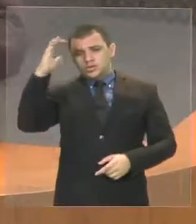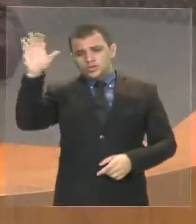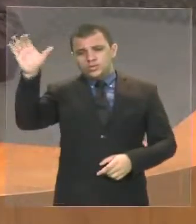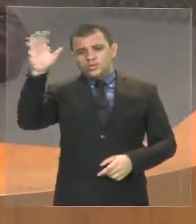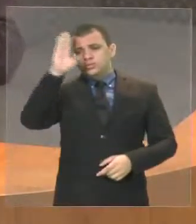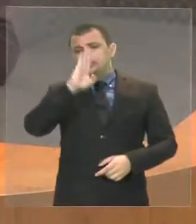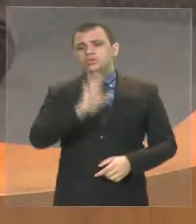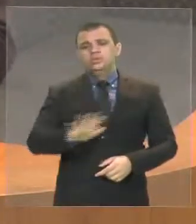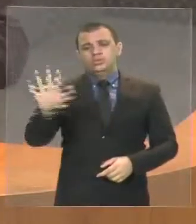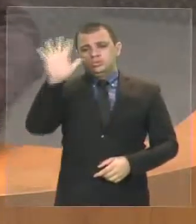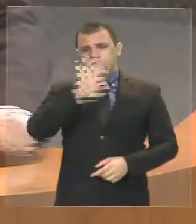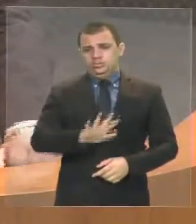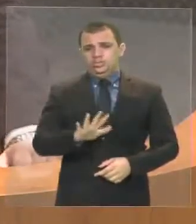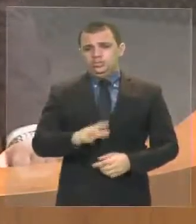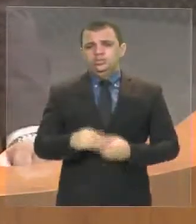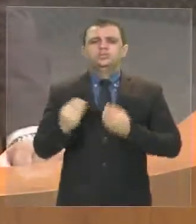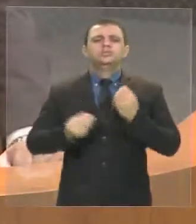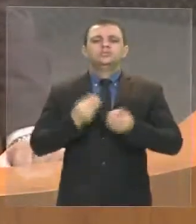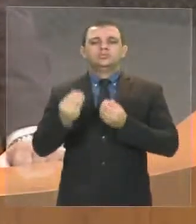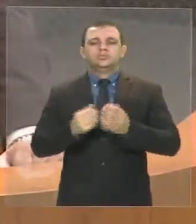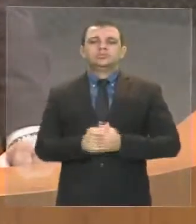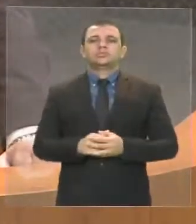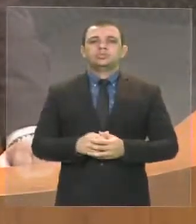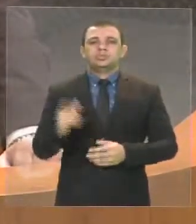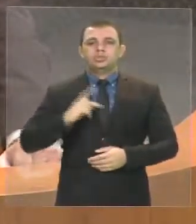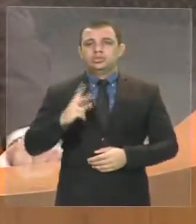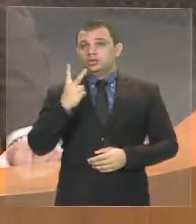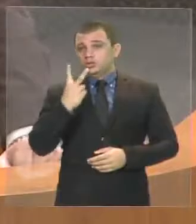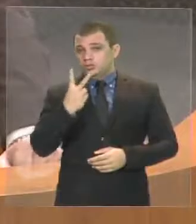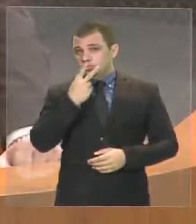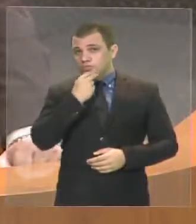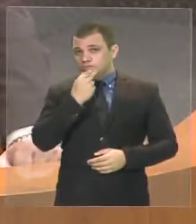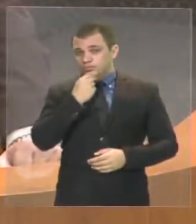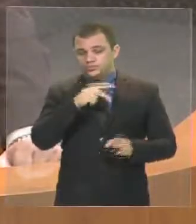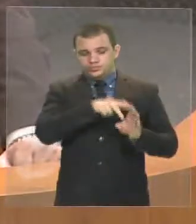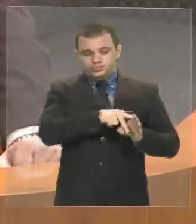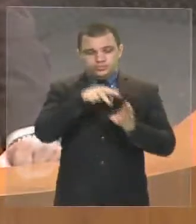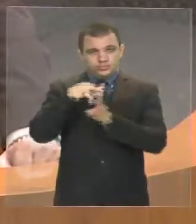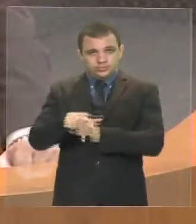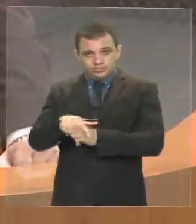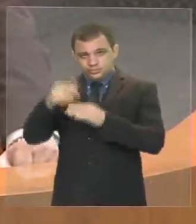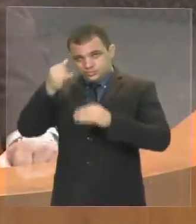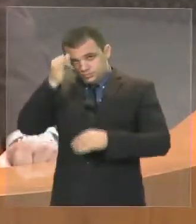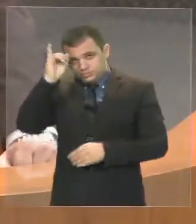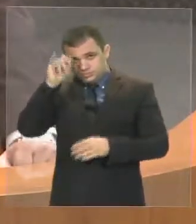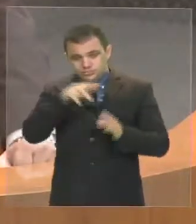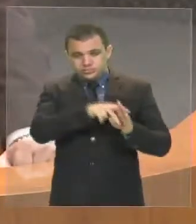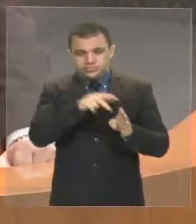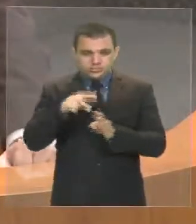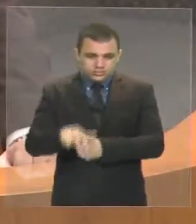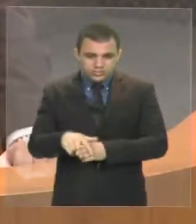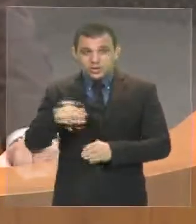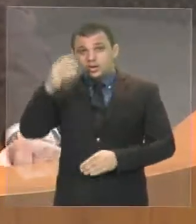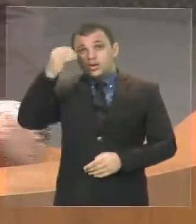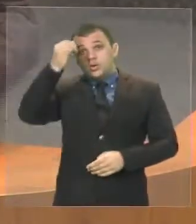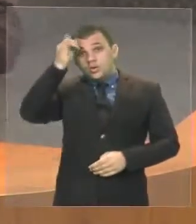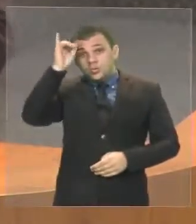consiste em dois vaqueiros conduzir o boi até uma área delimitada por duas faixas no chão, onde o